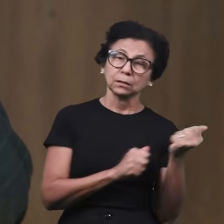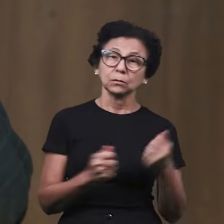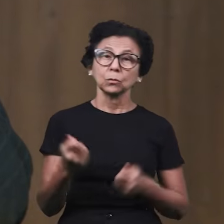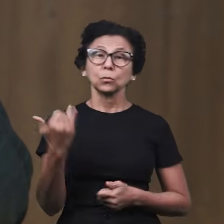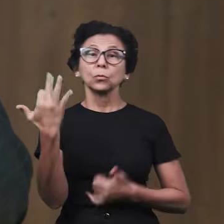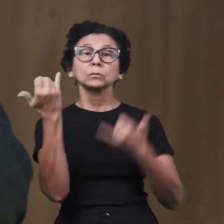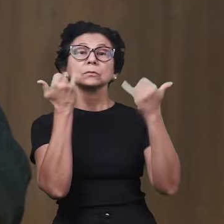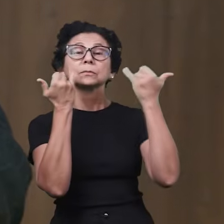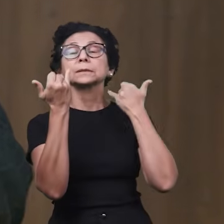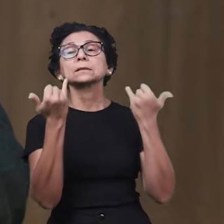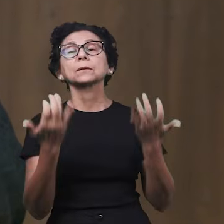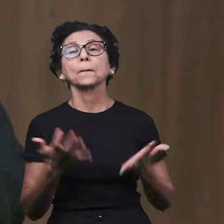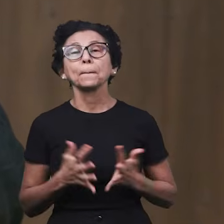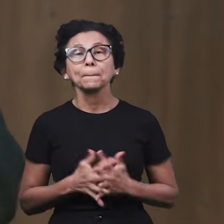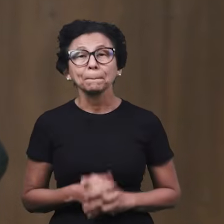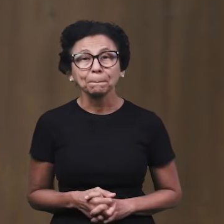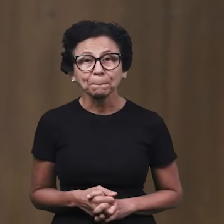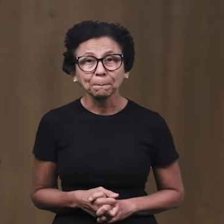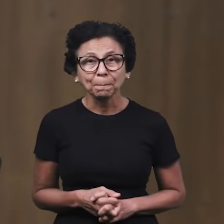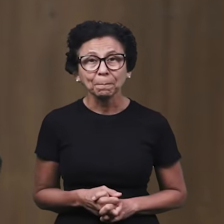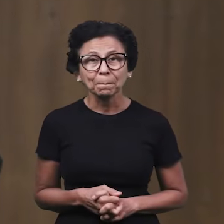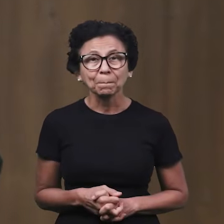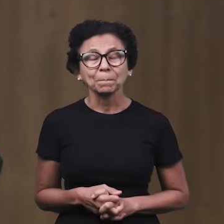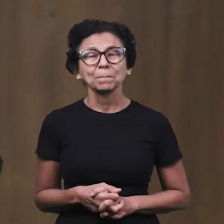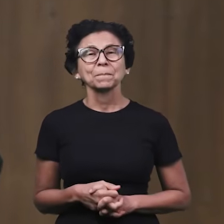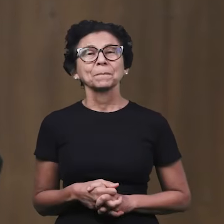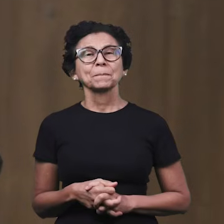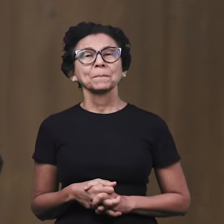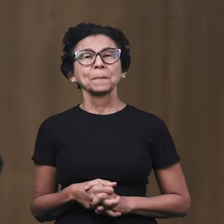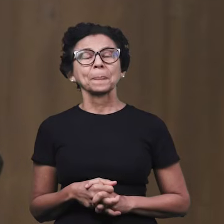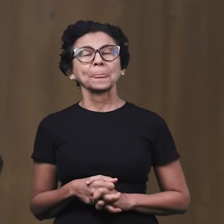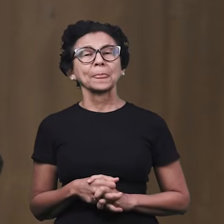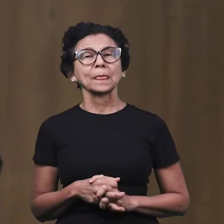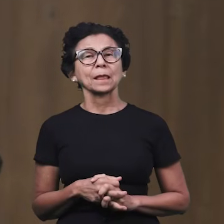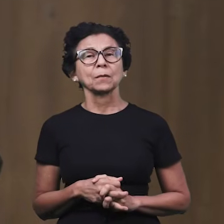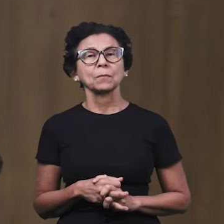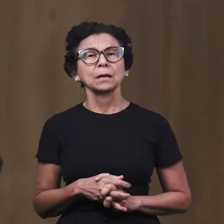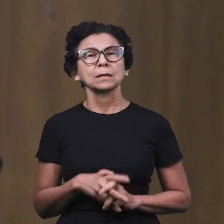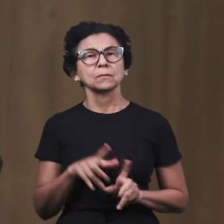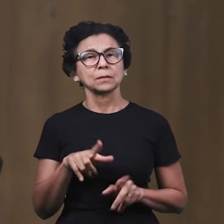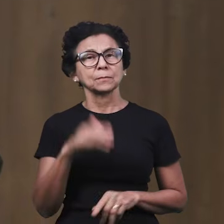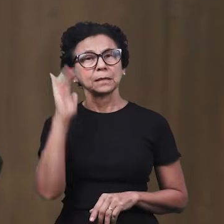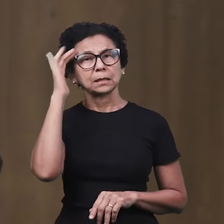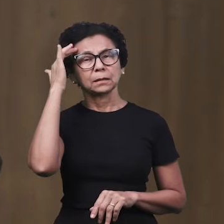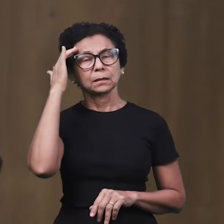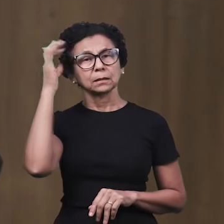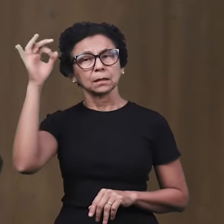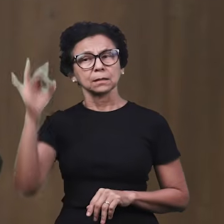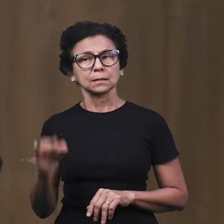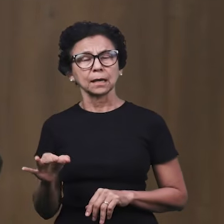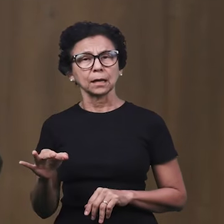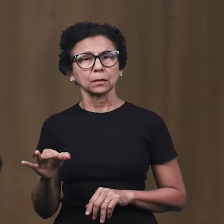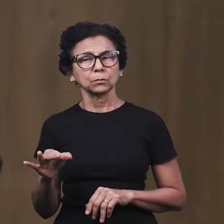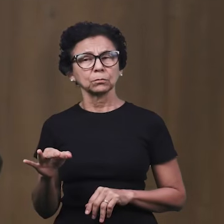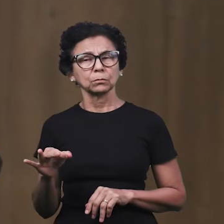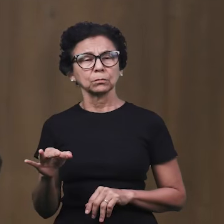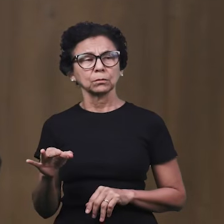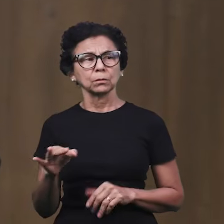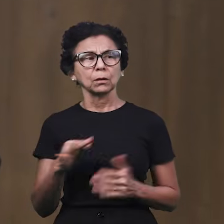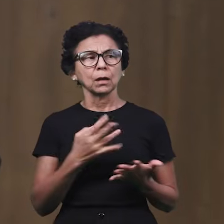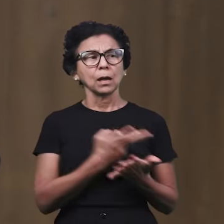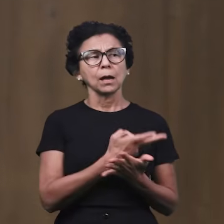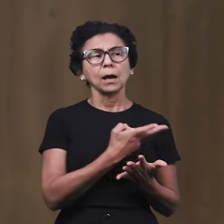dia? Mas o que importa é discernir essas opiniões. O que é a opinião que te leva